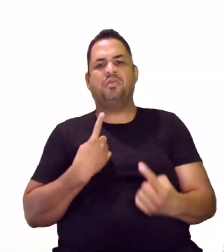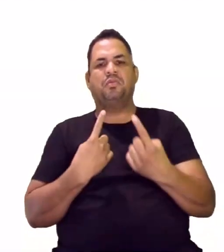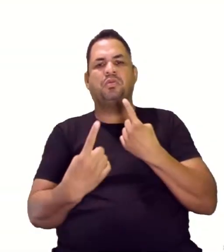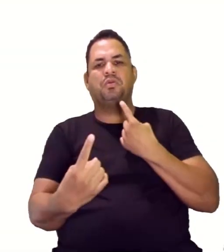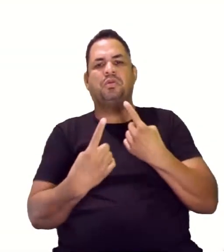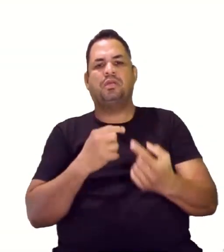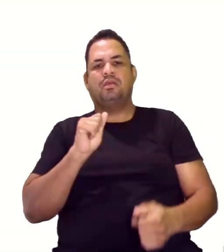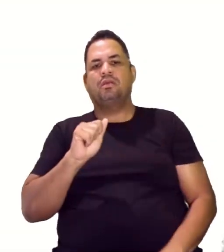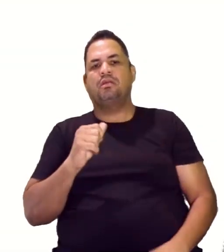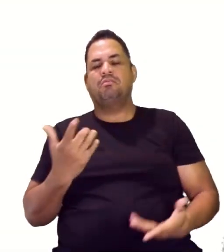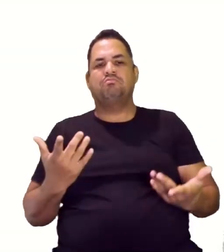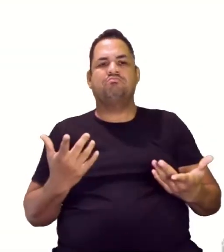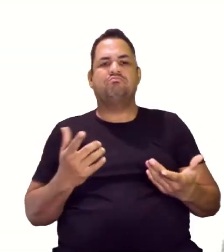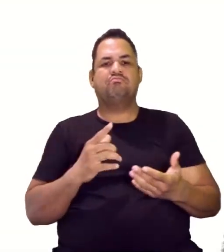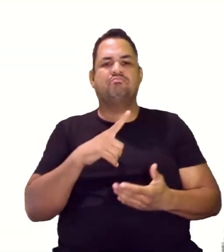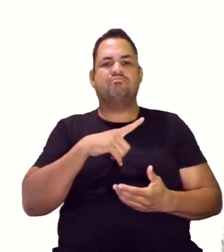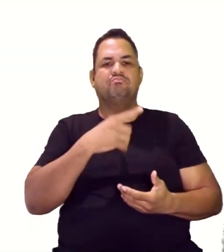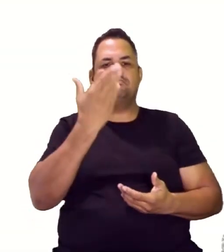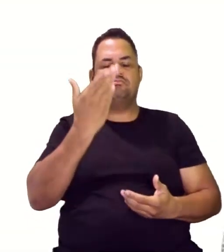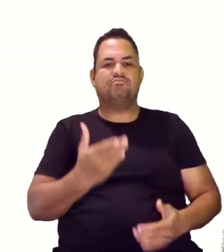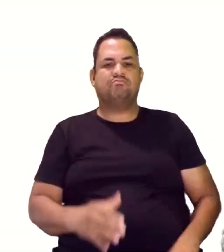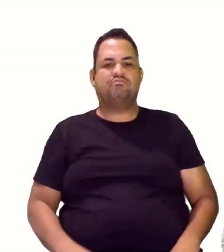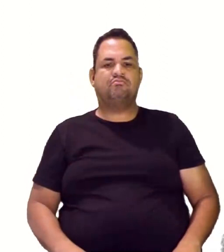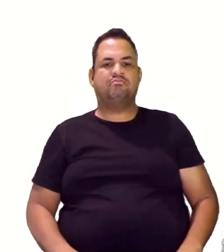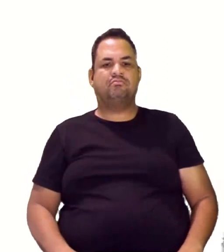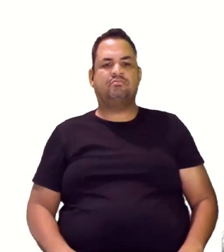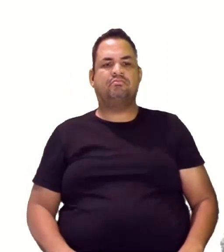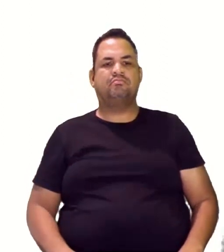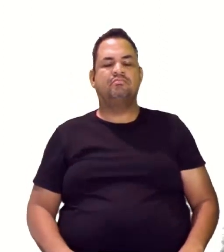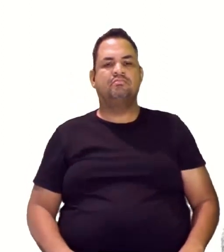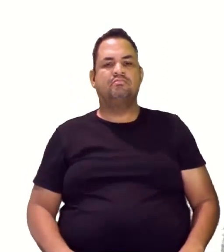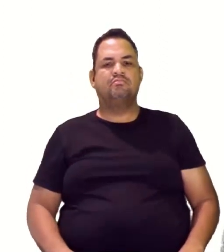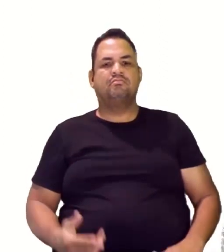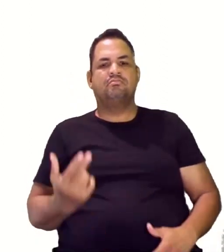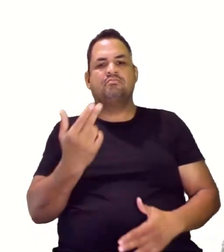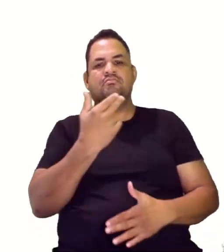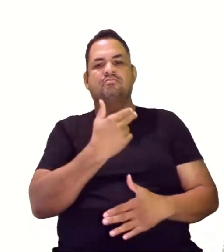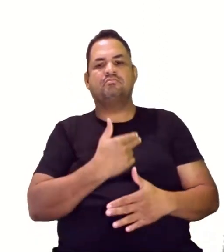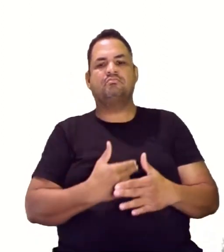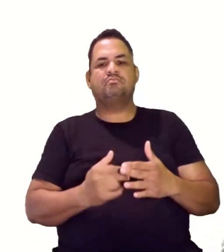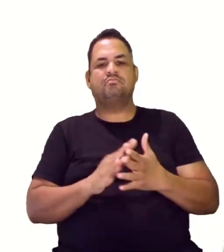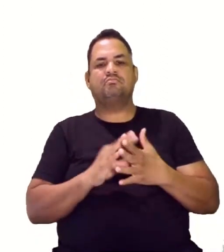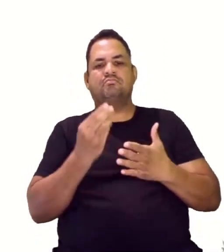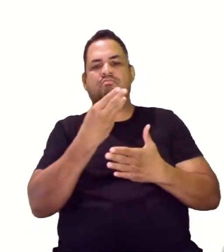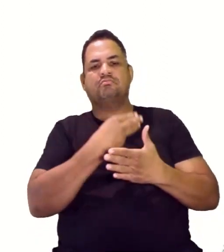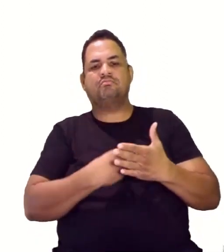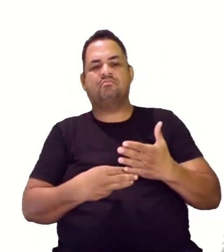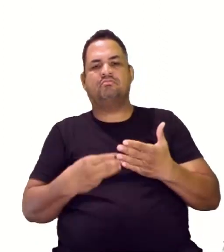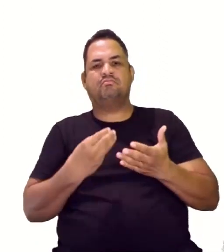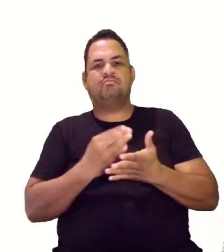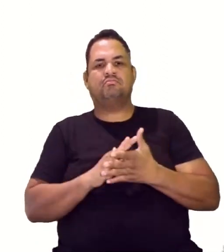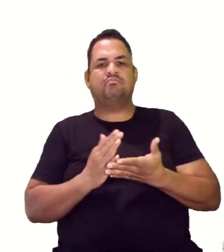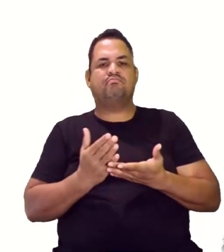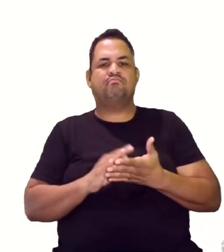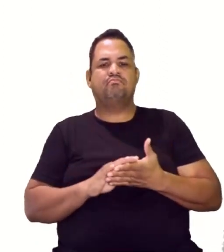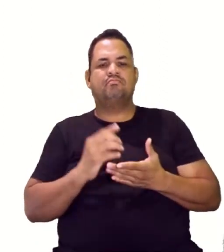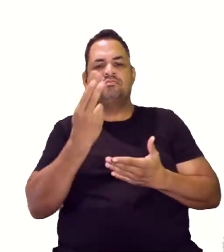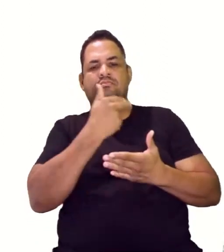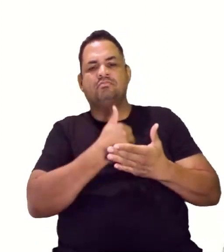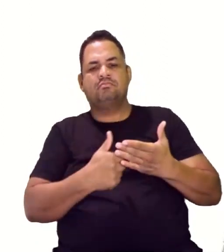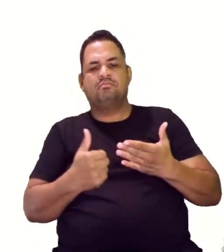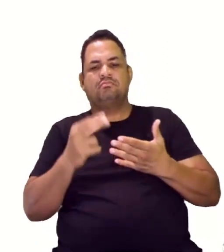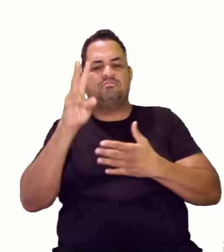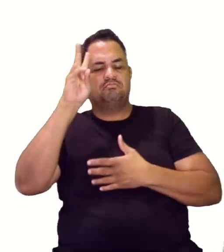precisa ver o desenho, ver o nosso suporte, né? Para quem não sabe, o desenho que vem representado, seja um mapa, seja uma charge, uma